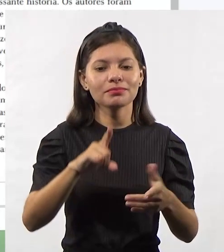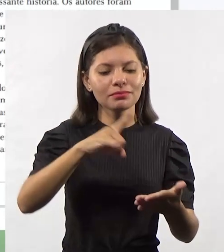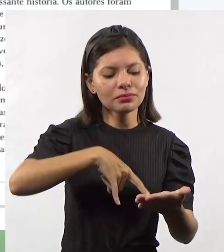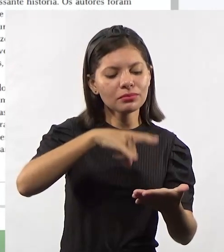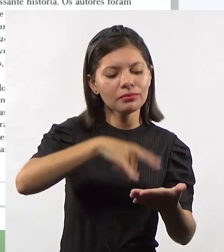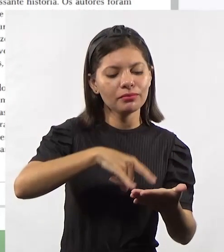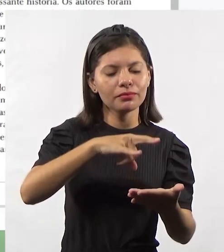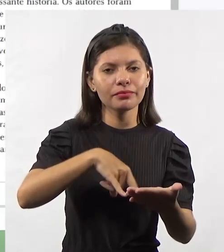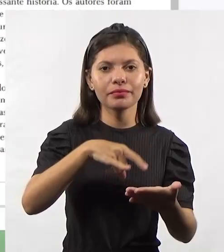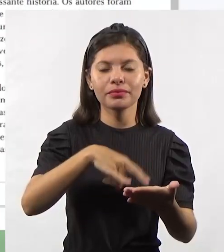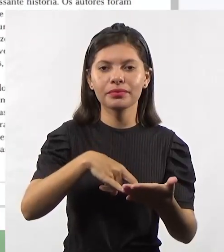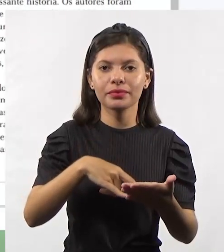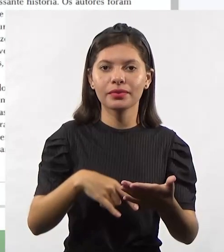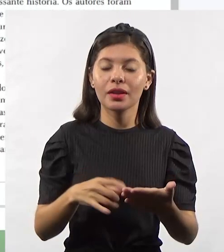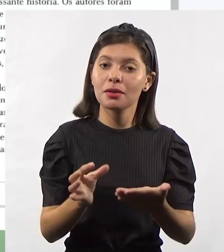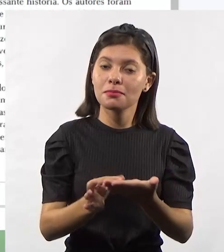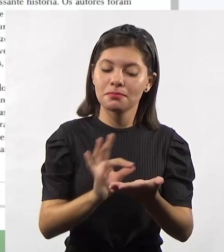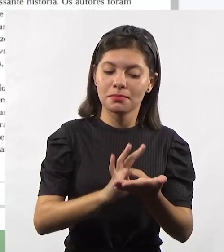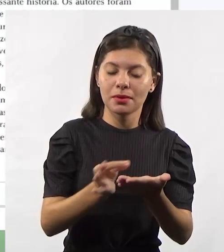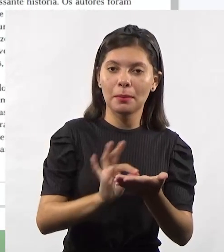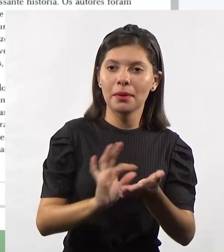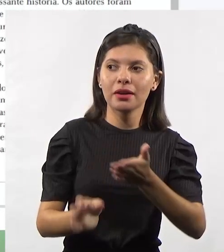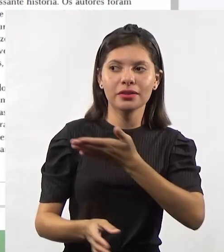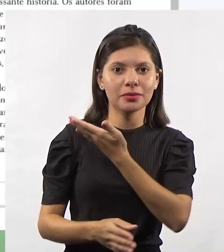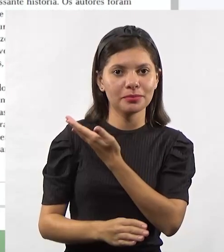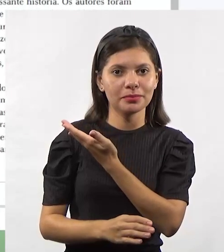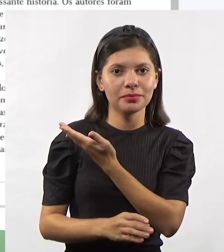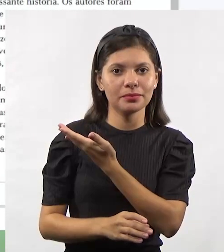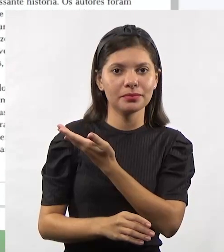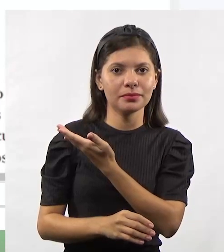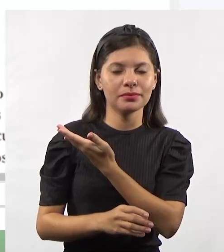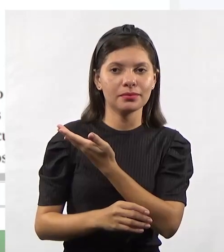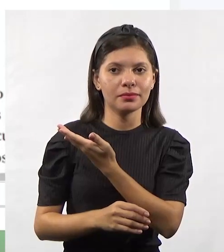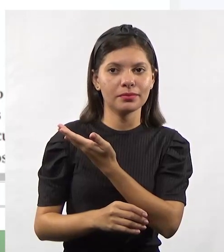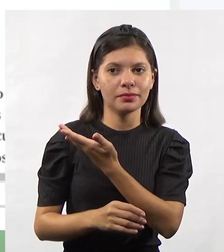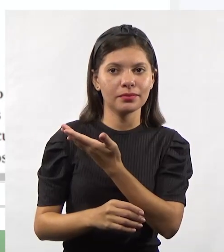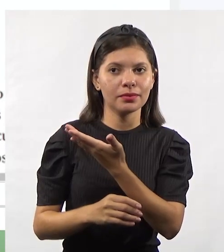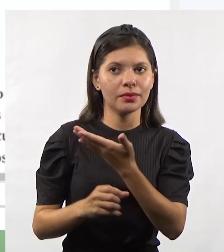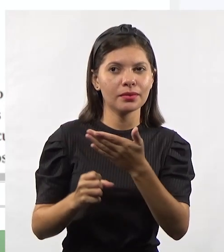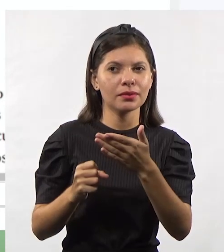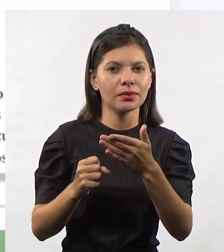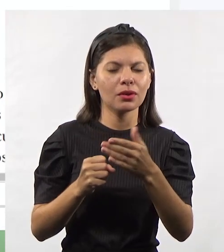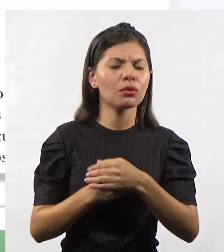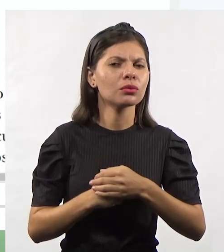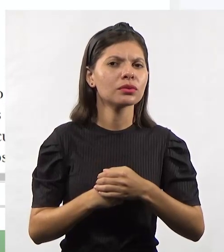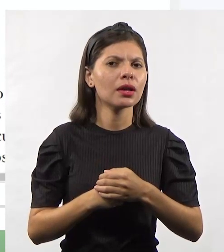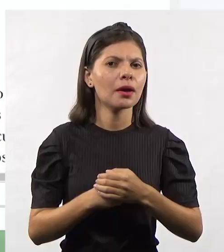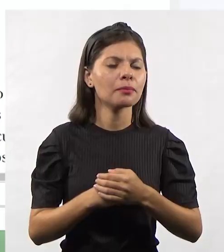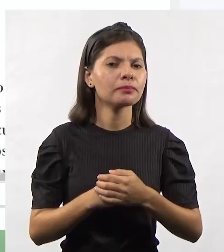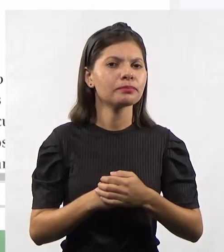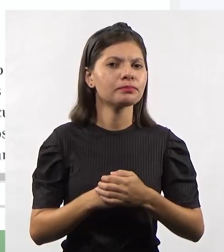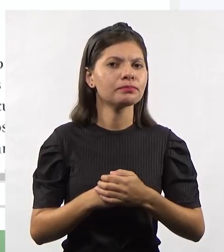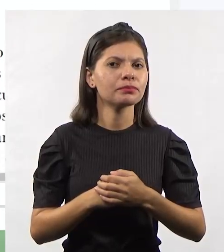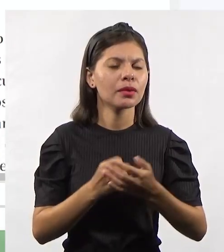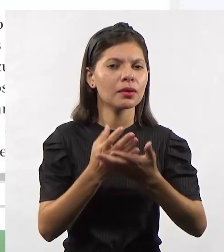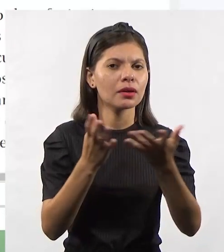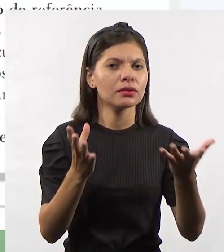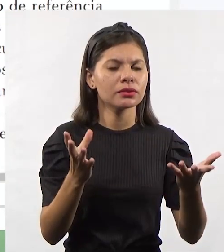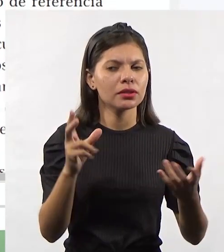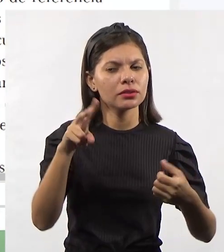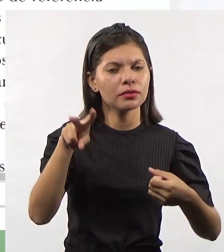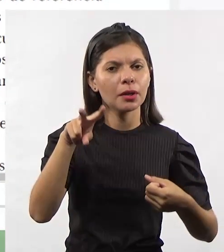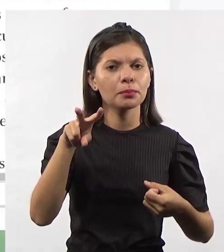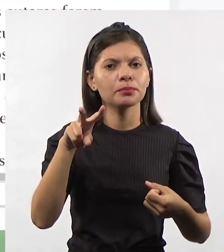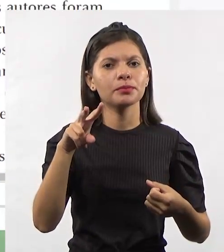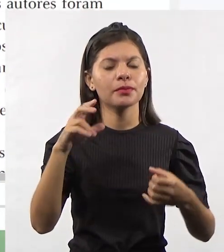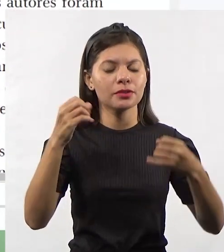ele já vai direto para página e vai passar aqui vou ocultar para a gente ver aí já vai explicar o que que